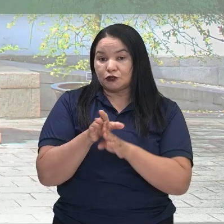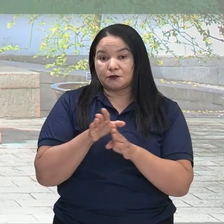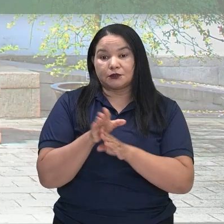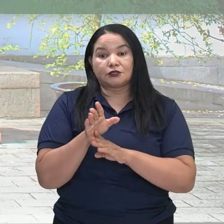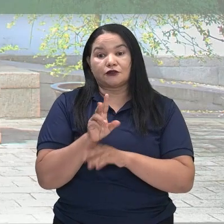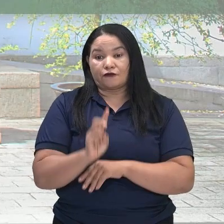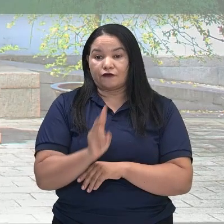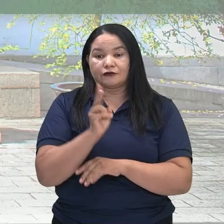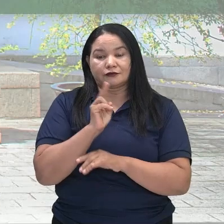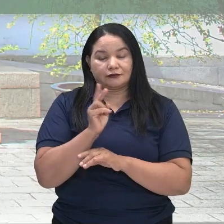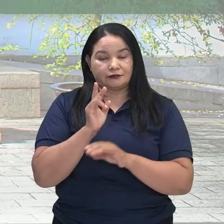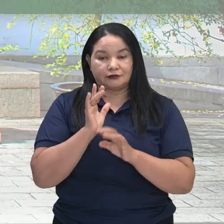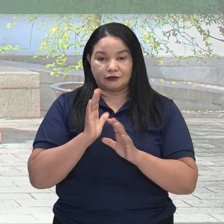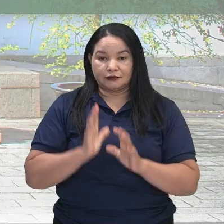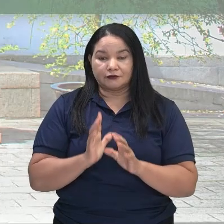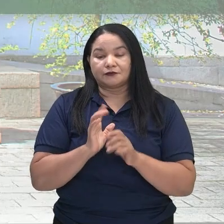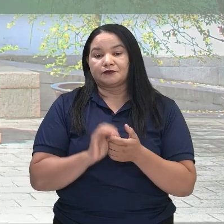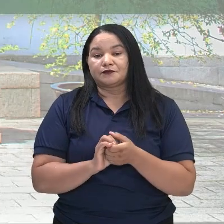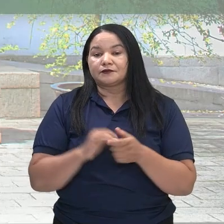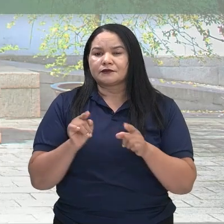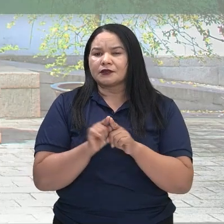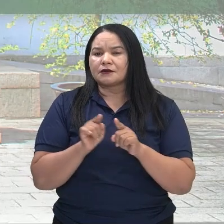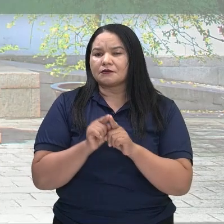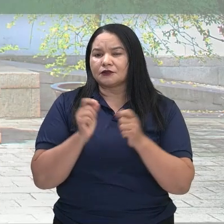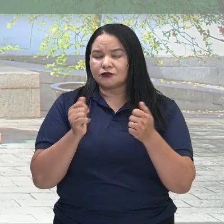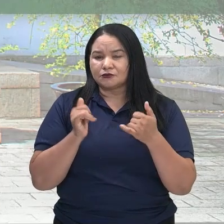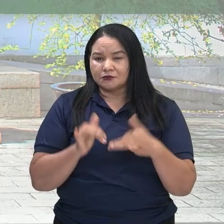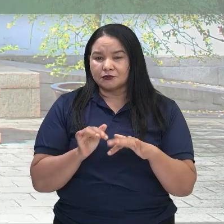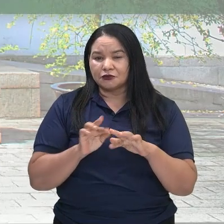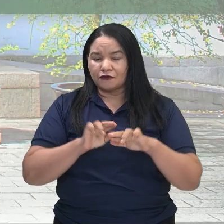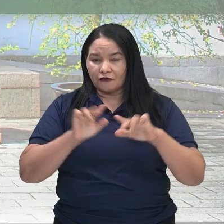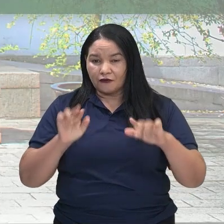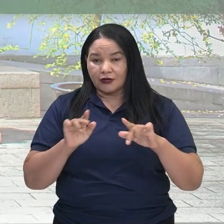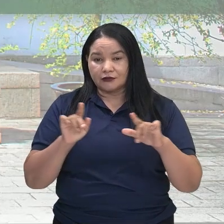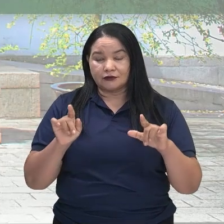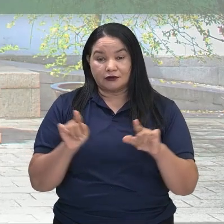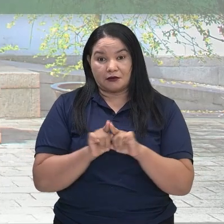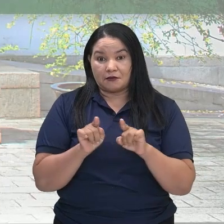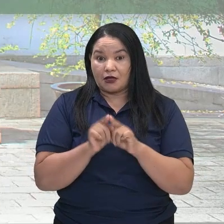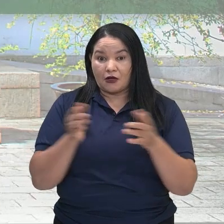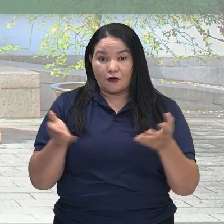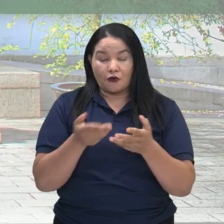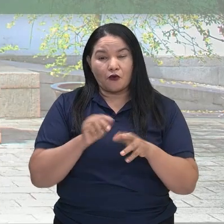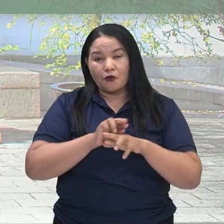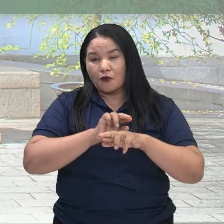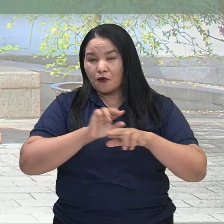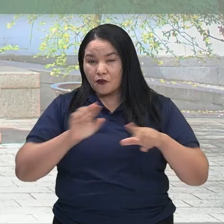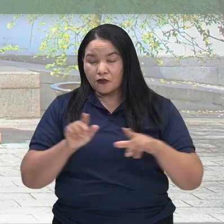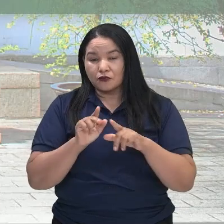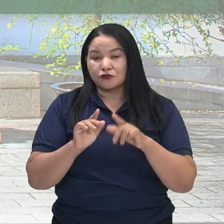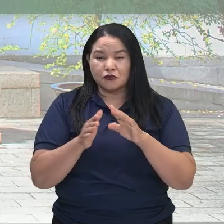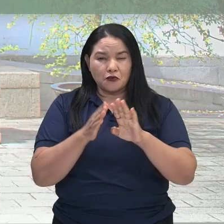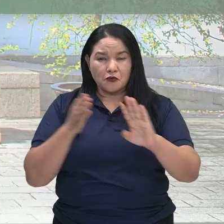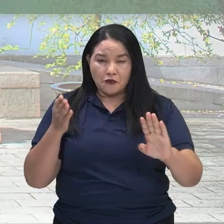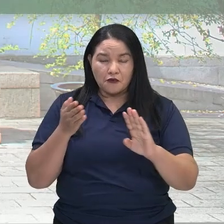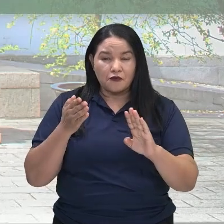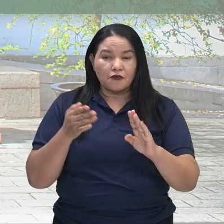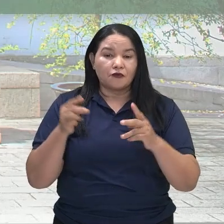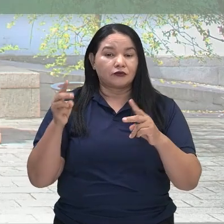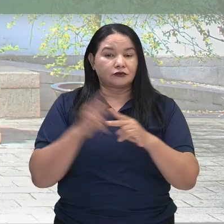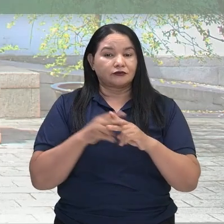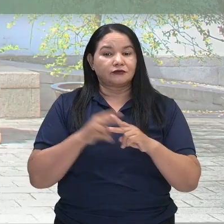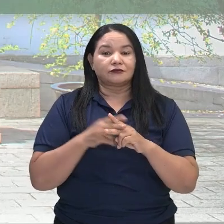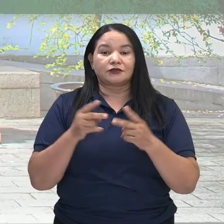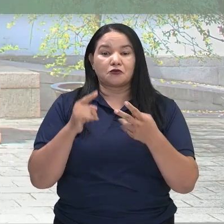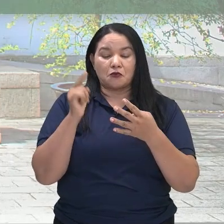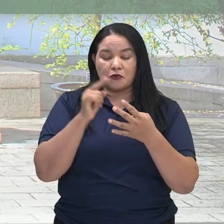bem completo, não é mesmo? E eu falei para vocês durante a nossa aula que existem vários estilos de Kung Fu e nós vamos já